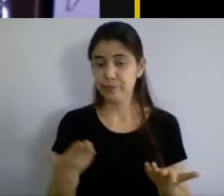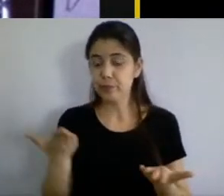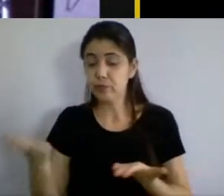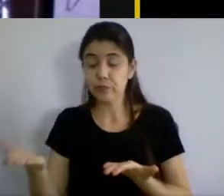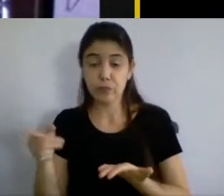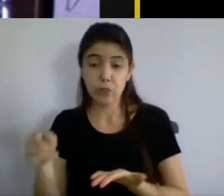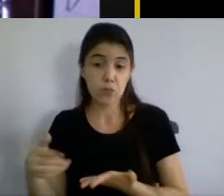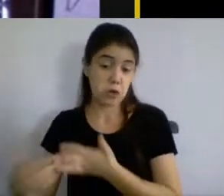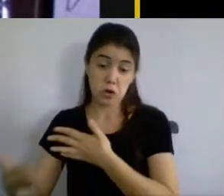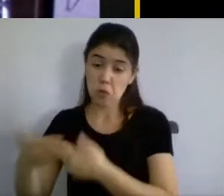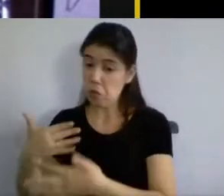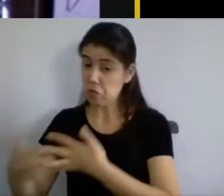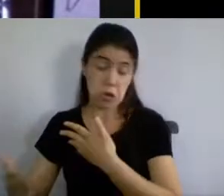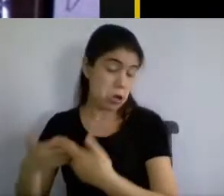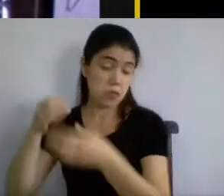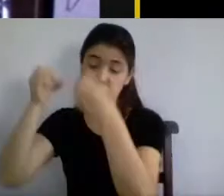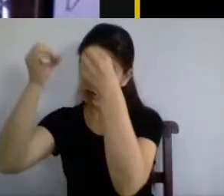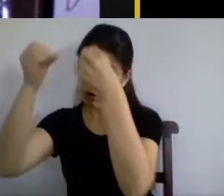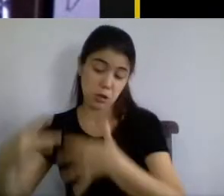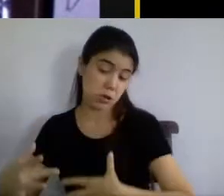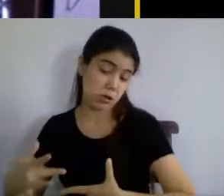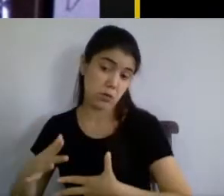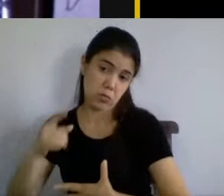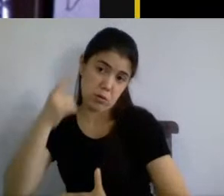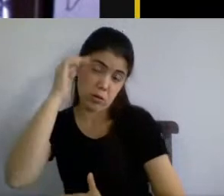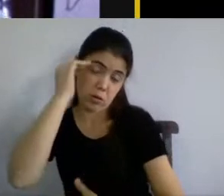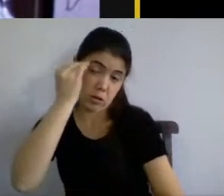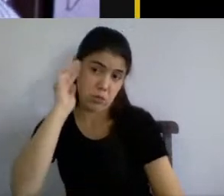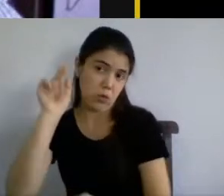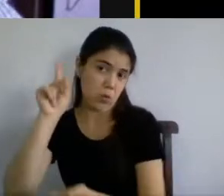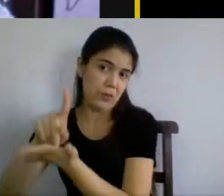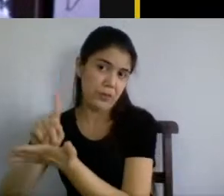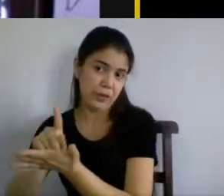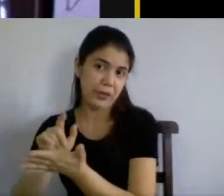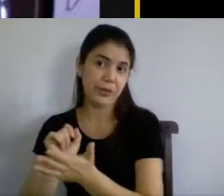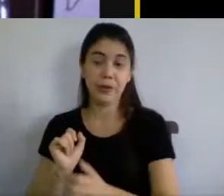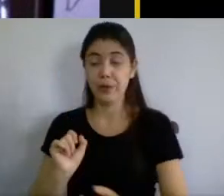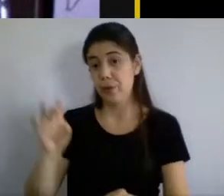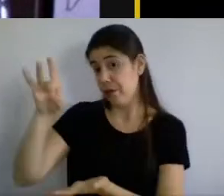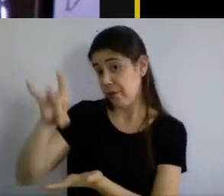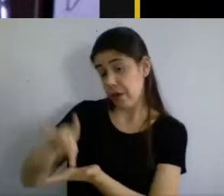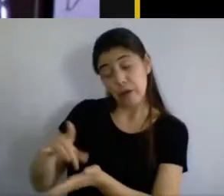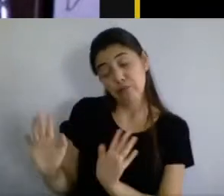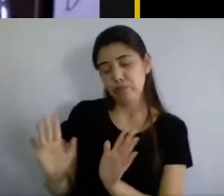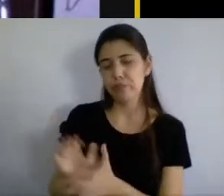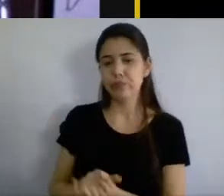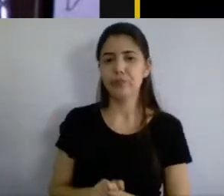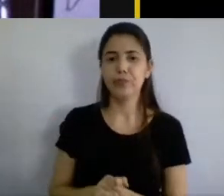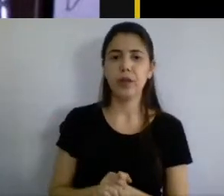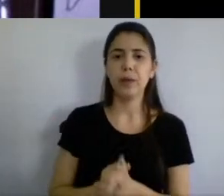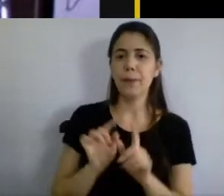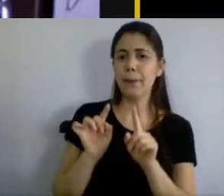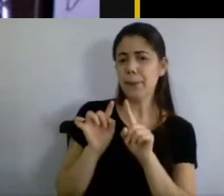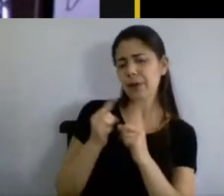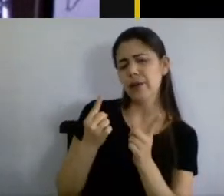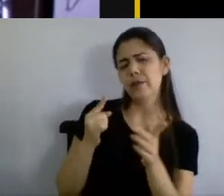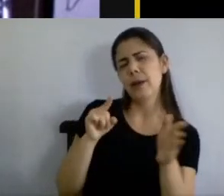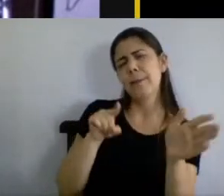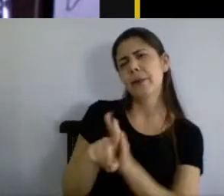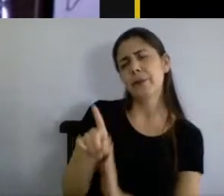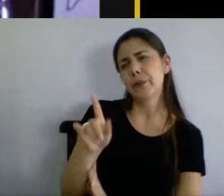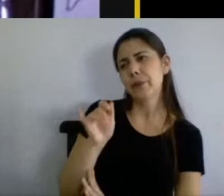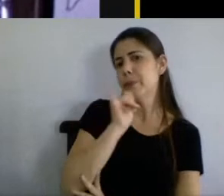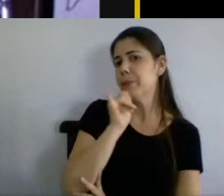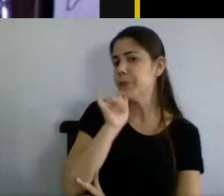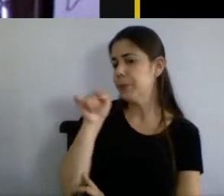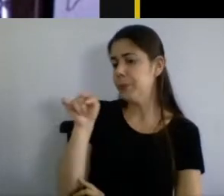válido. Agora, uma pergunta o Aristóteles faz, por exemplo, de lugar dialético. Devemos fazer